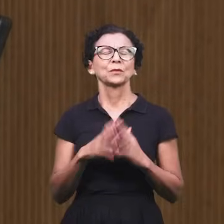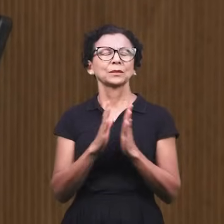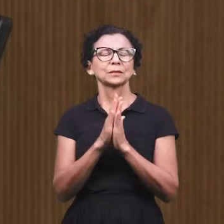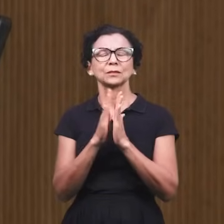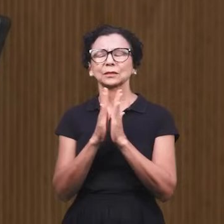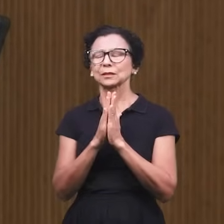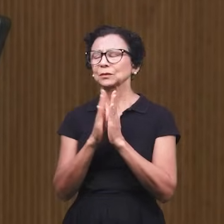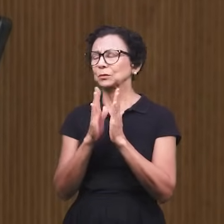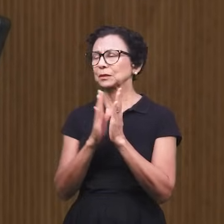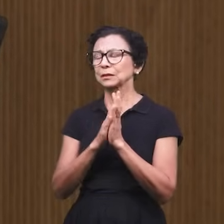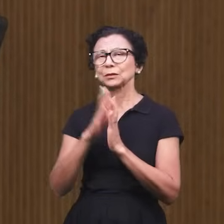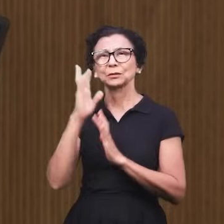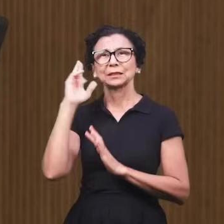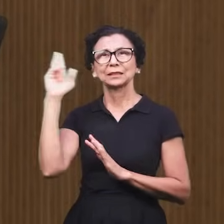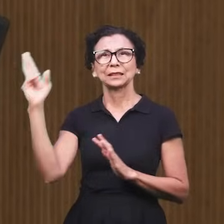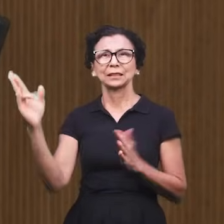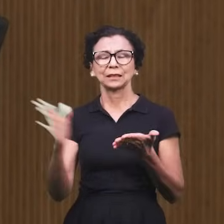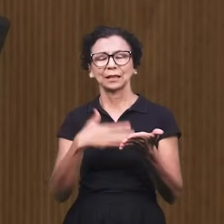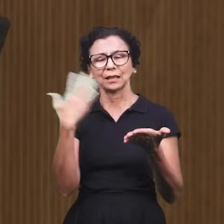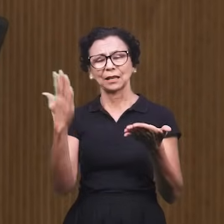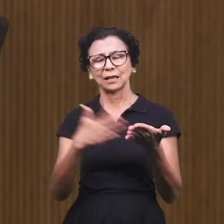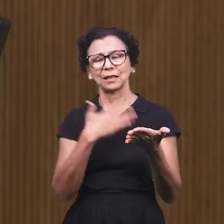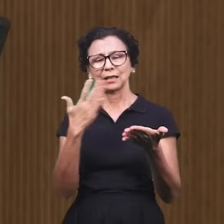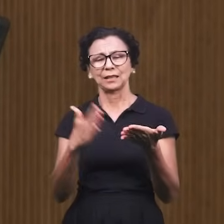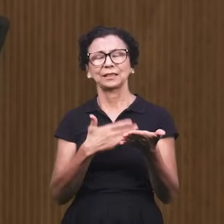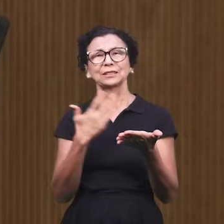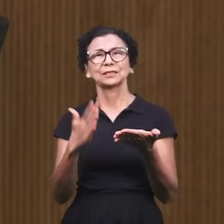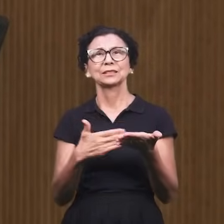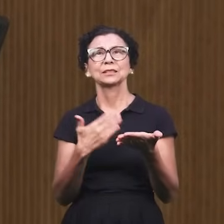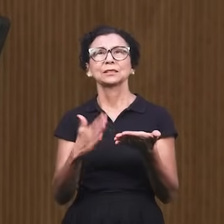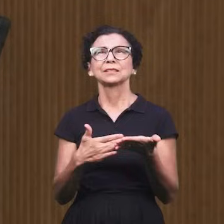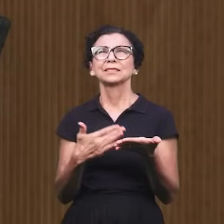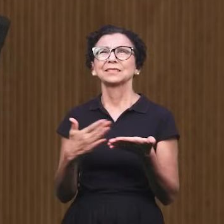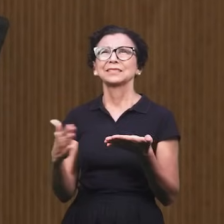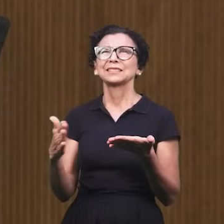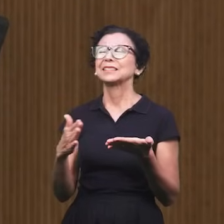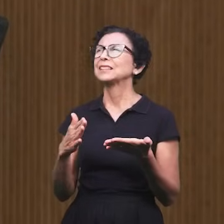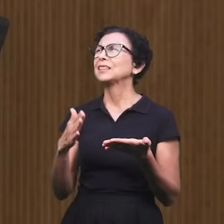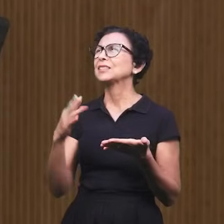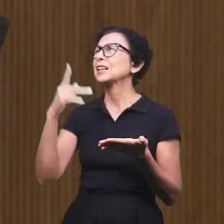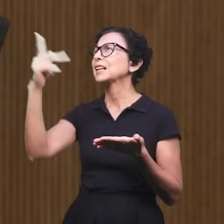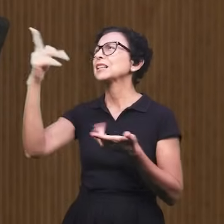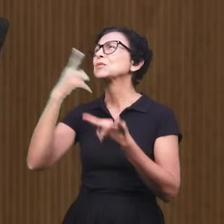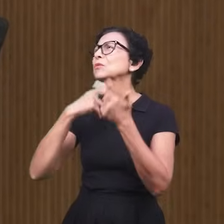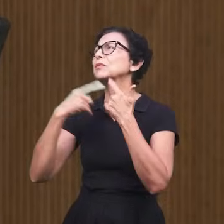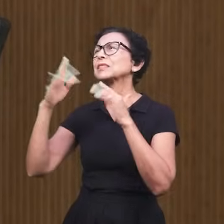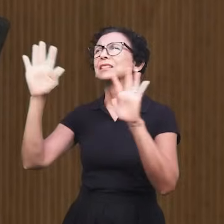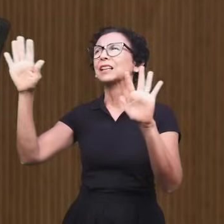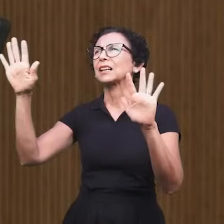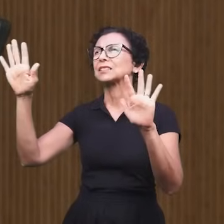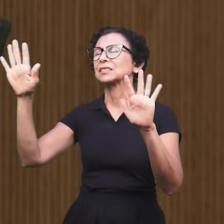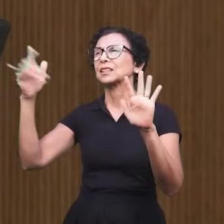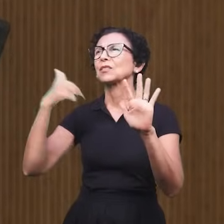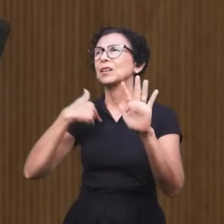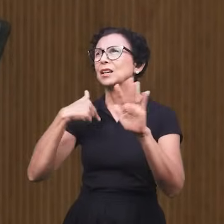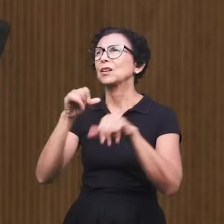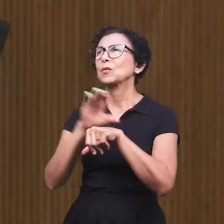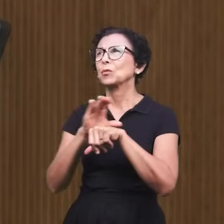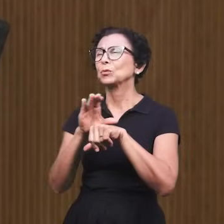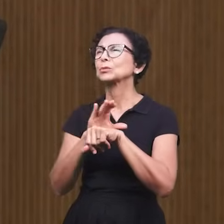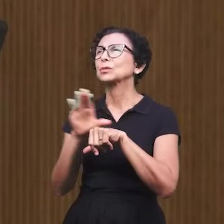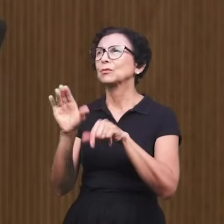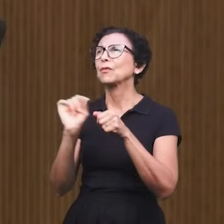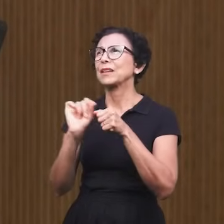ao Senhor, folheando e lendo sobre as profissões, eu falava, Senhor, pode ser o que o Senhor quiser. O que o Senhor quiser, eu vou fazer. E